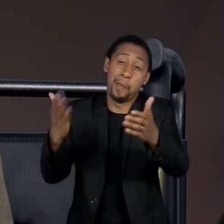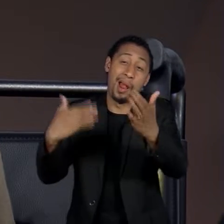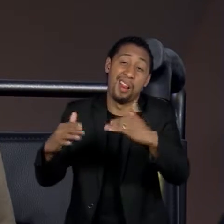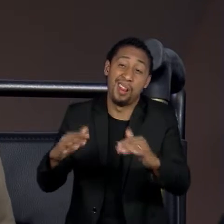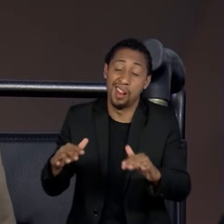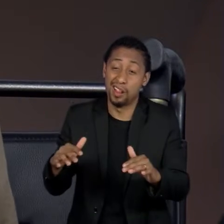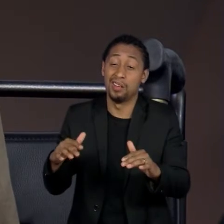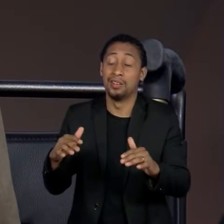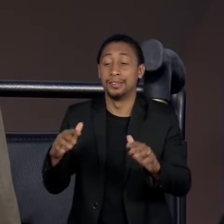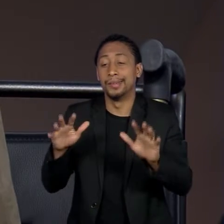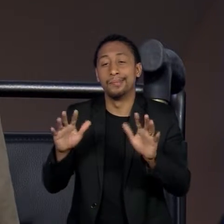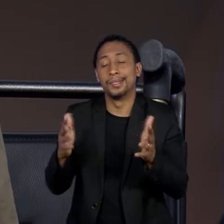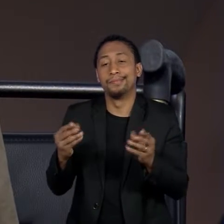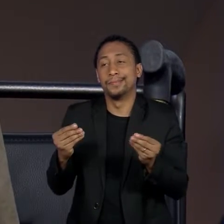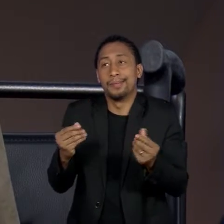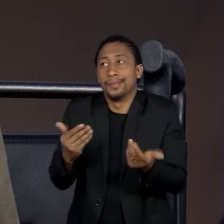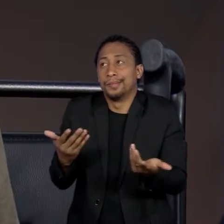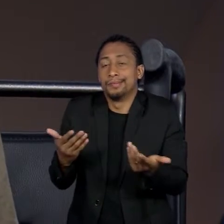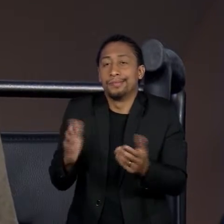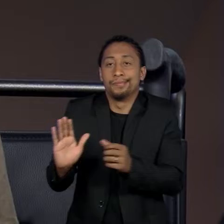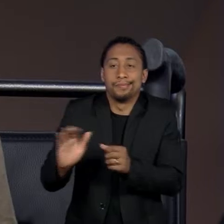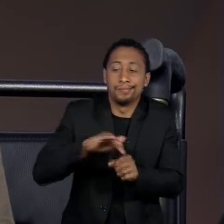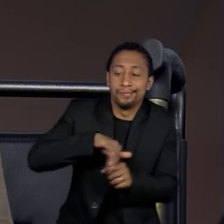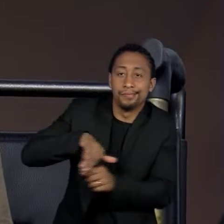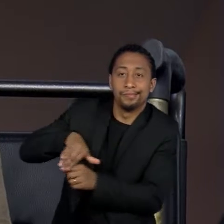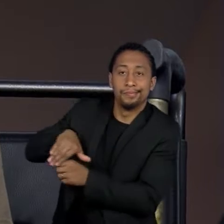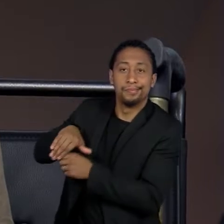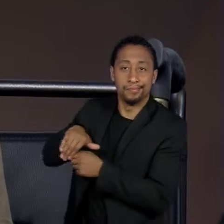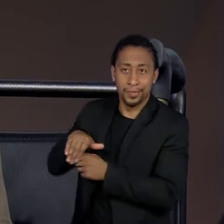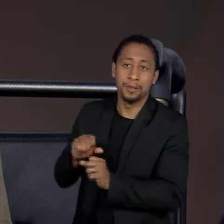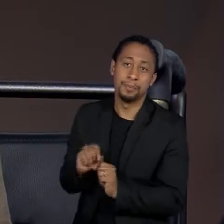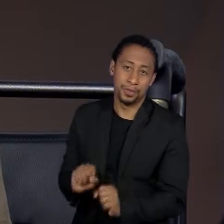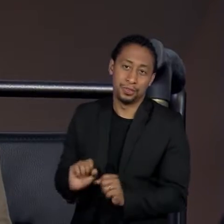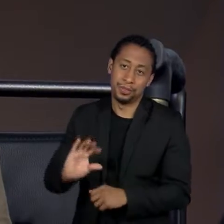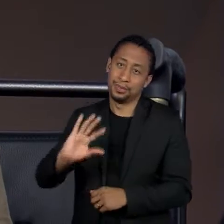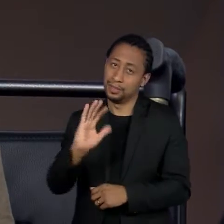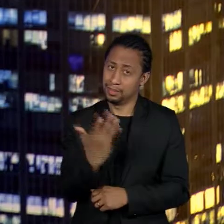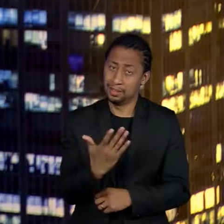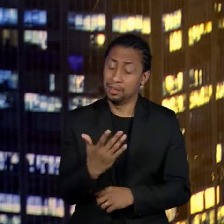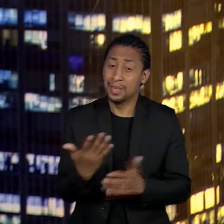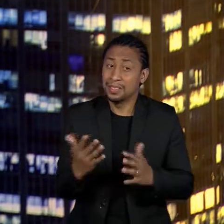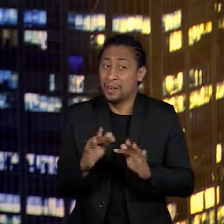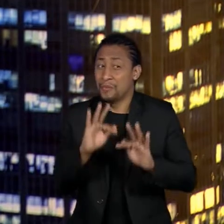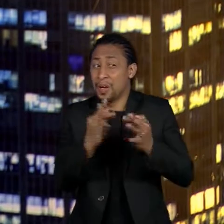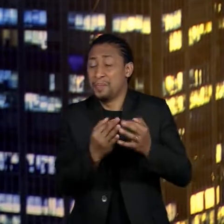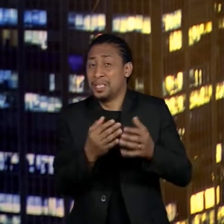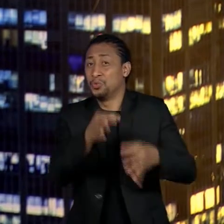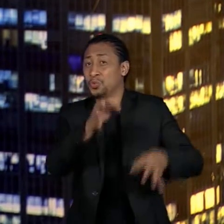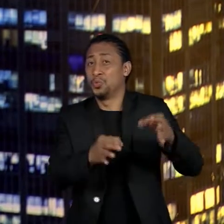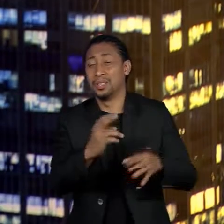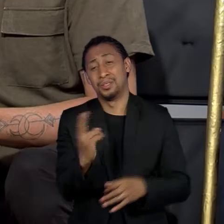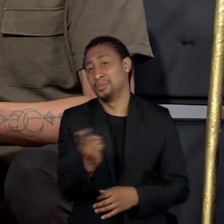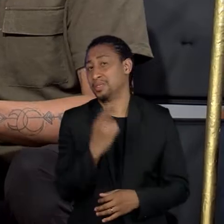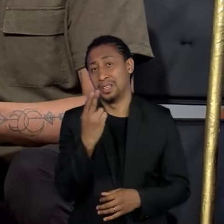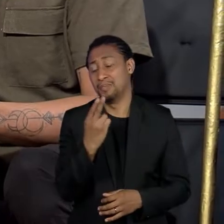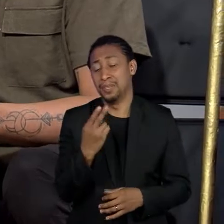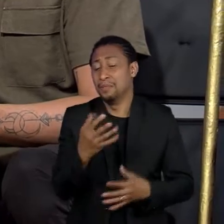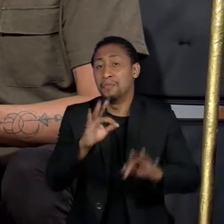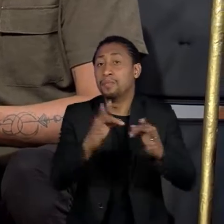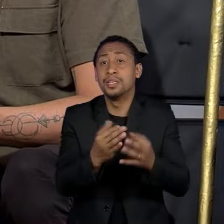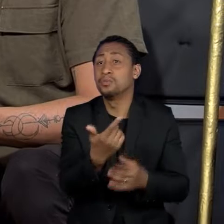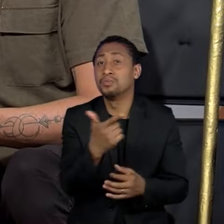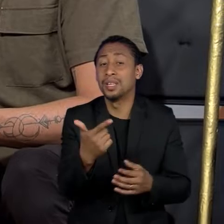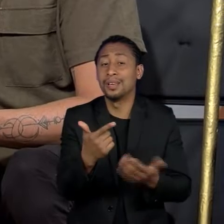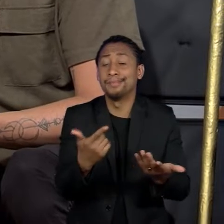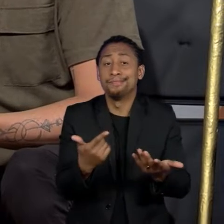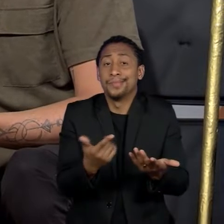desestimular. E a gente não deve julgar a família, até porque ela também não tem um apoio, não tem um manual de como deve